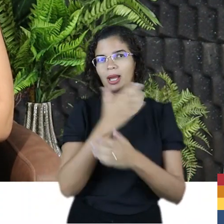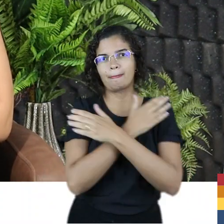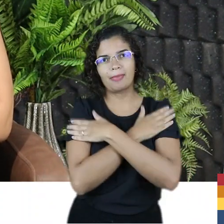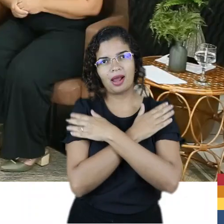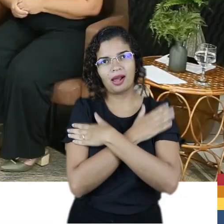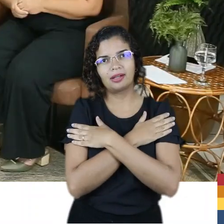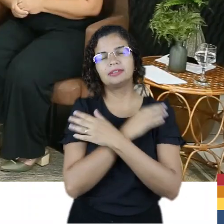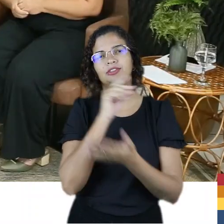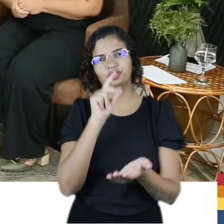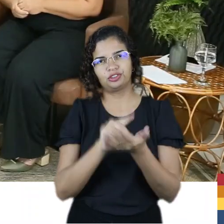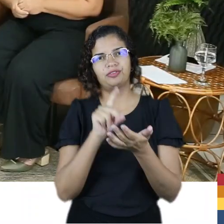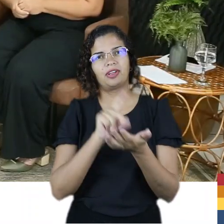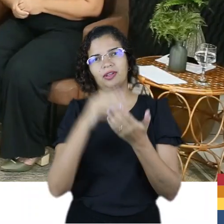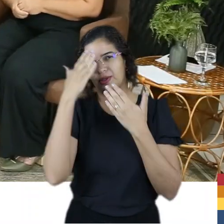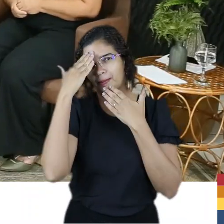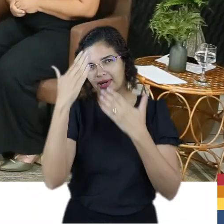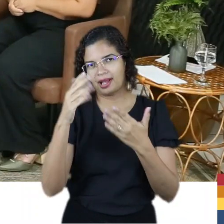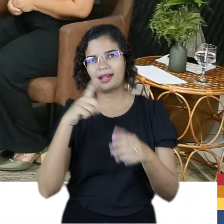pessoal